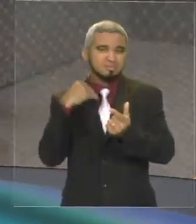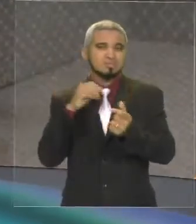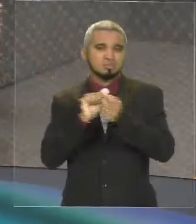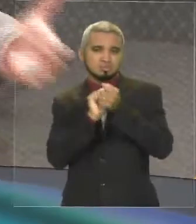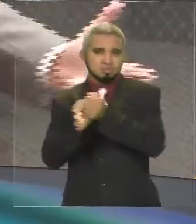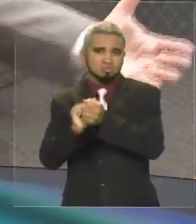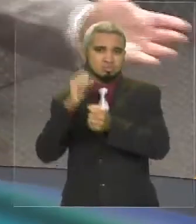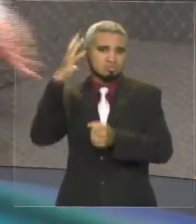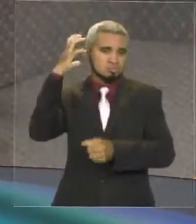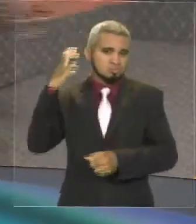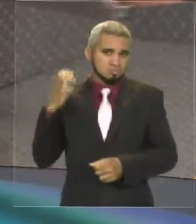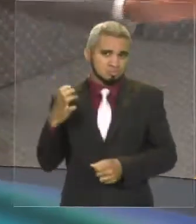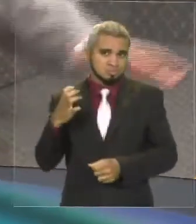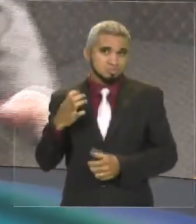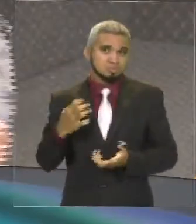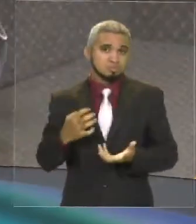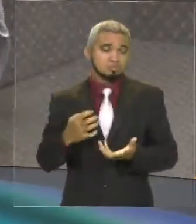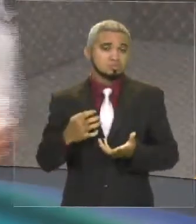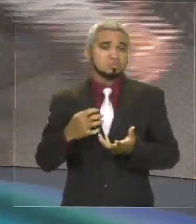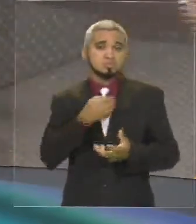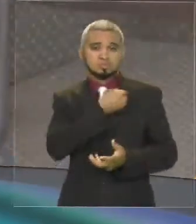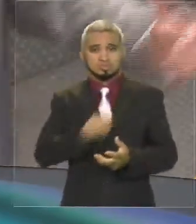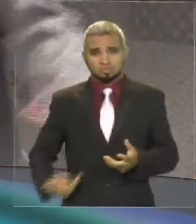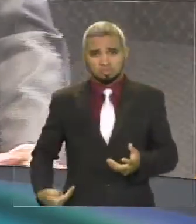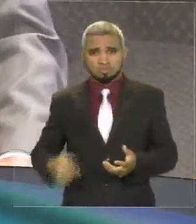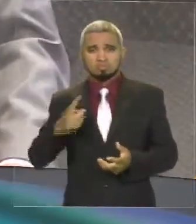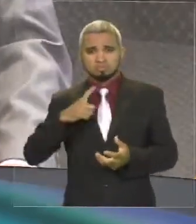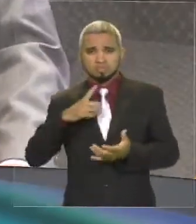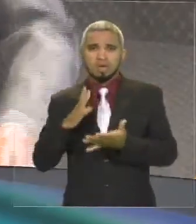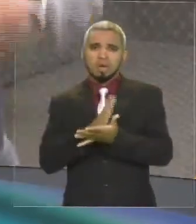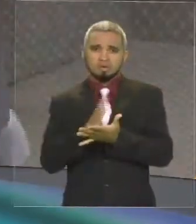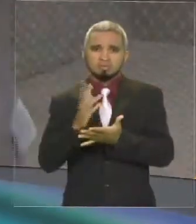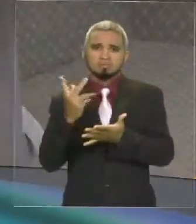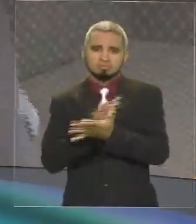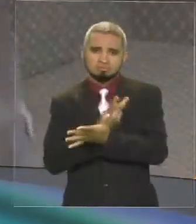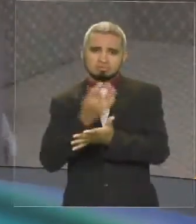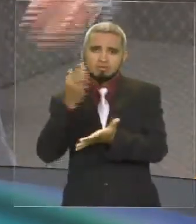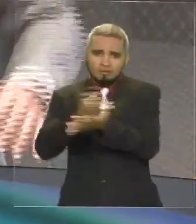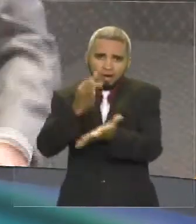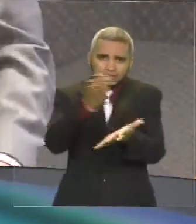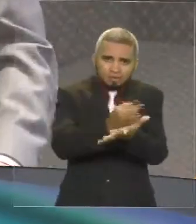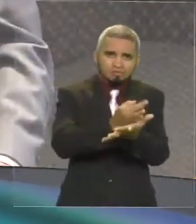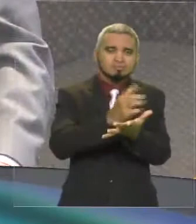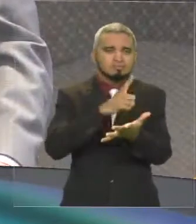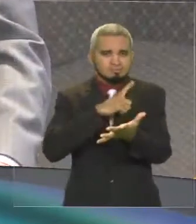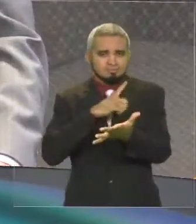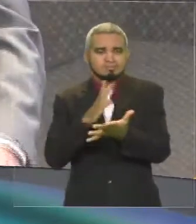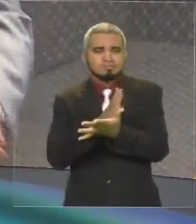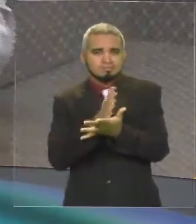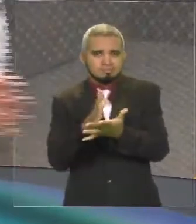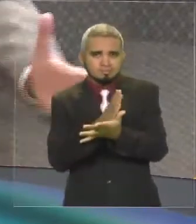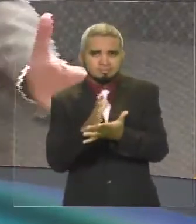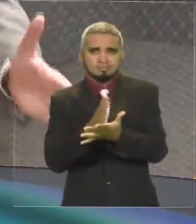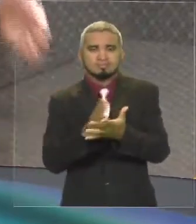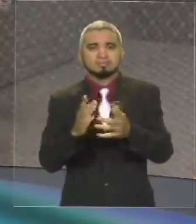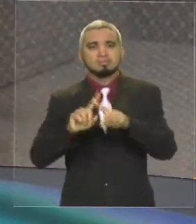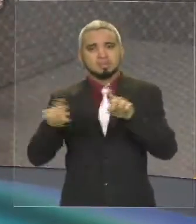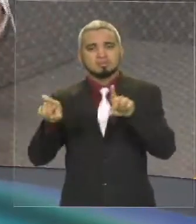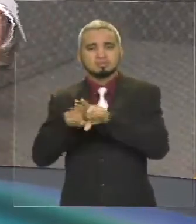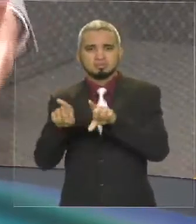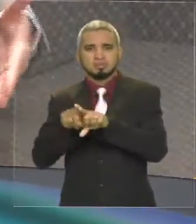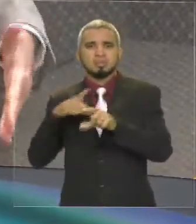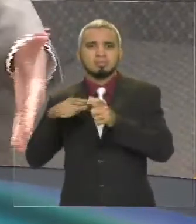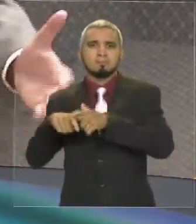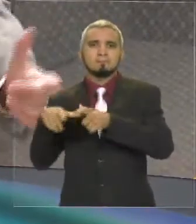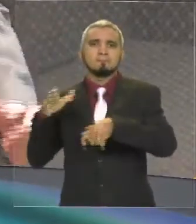aconteceram, e todos os governos têm erros, houve equívocos no governo Rosiana, como houve muitos acertos. Os equívocos teve